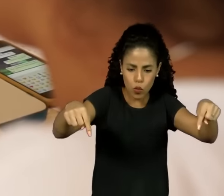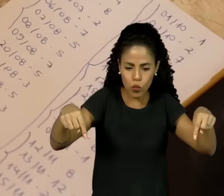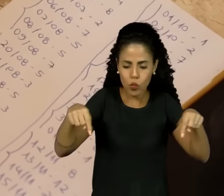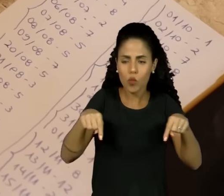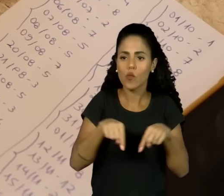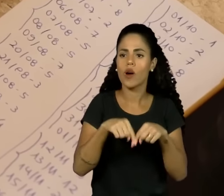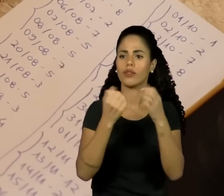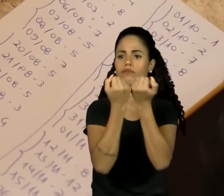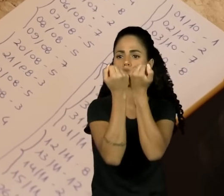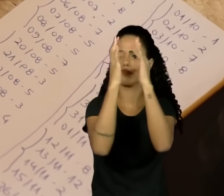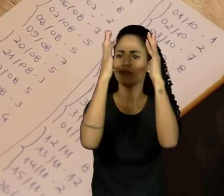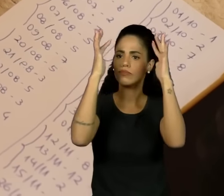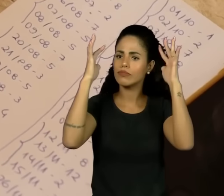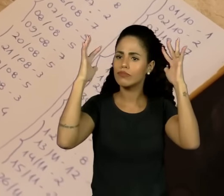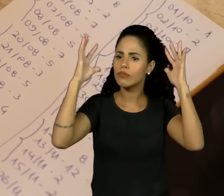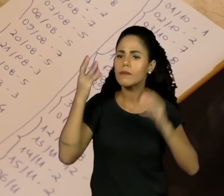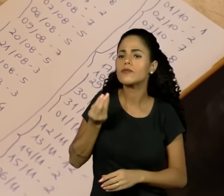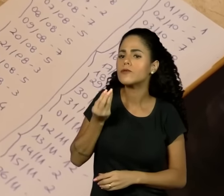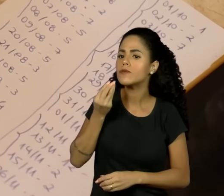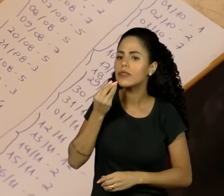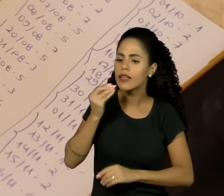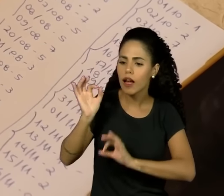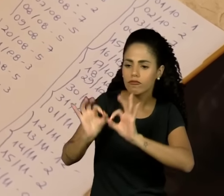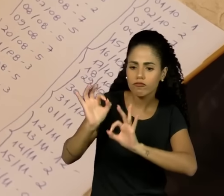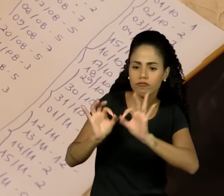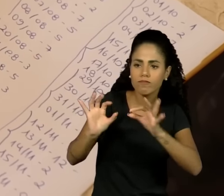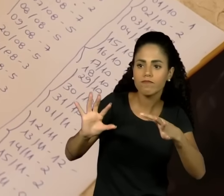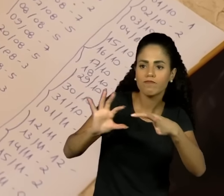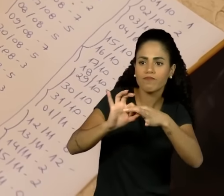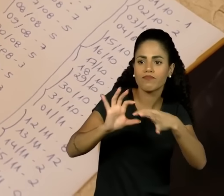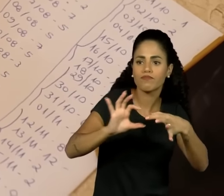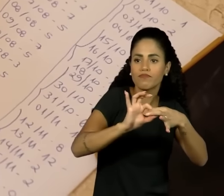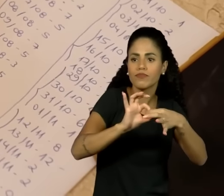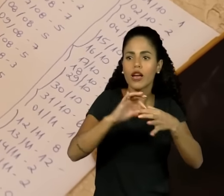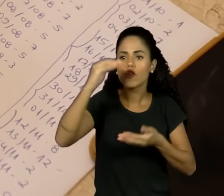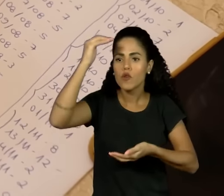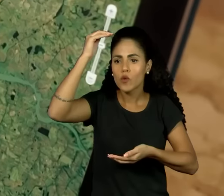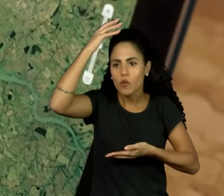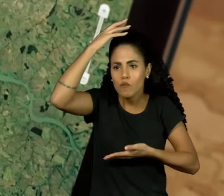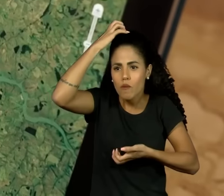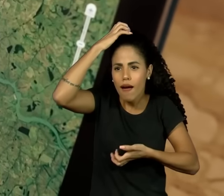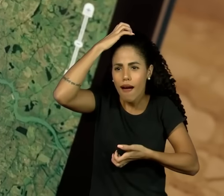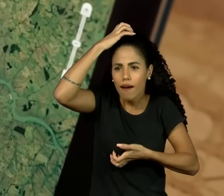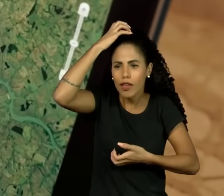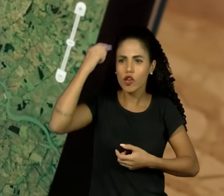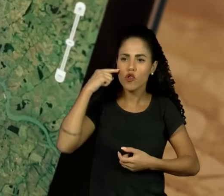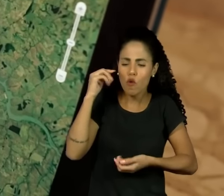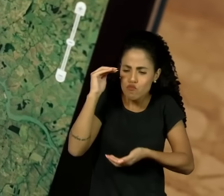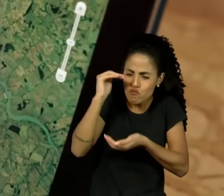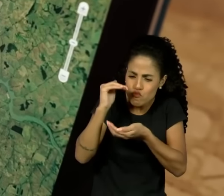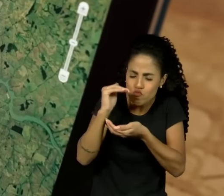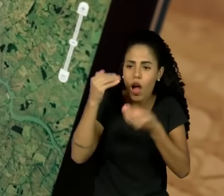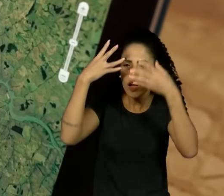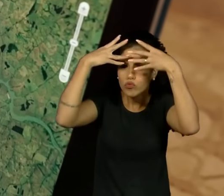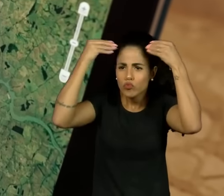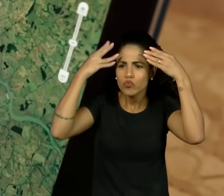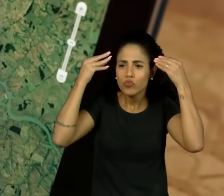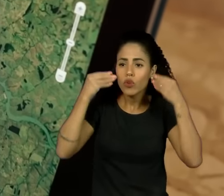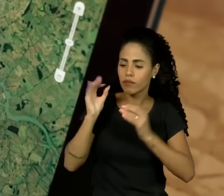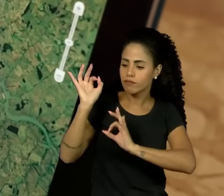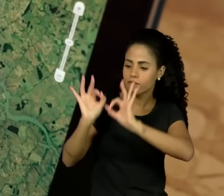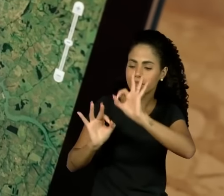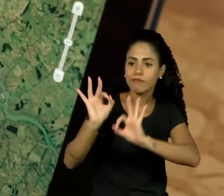florestais para ligar esses fragmentos onde o mico-leão preto ocorre. E dentro desse